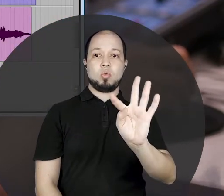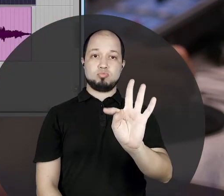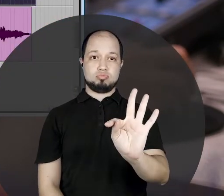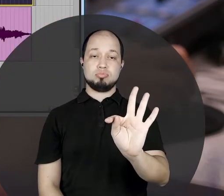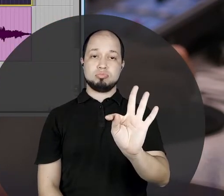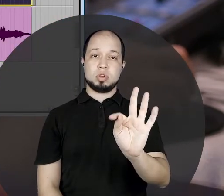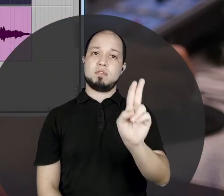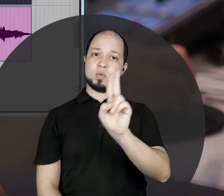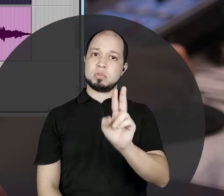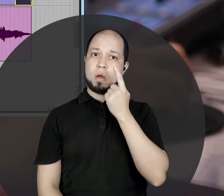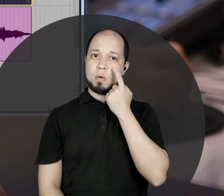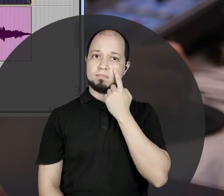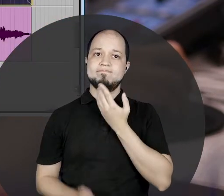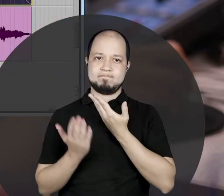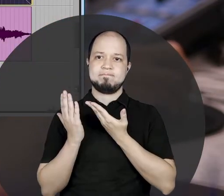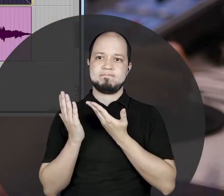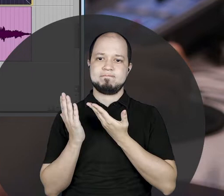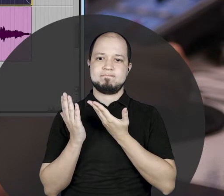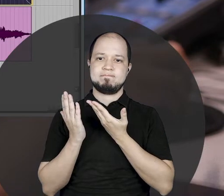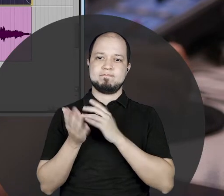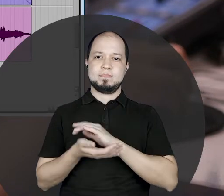Espaço. Certo.